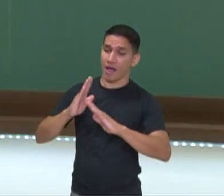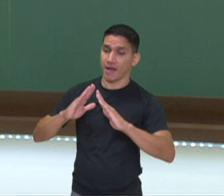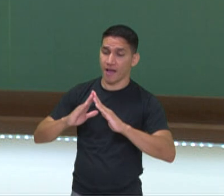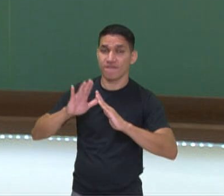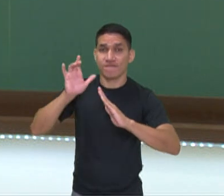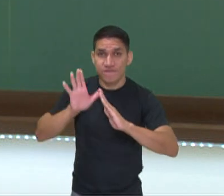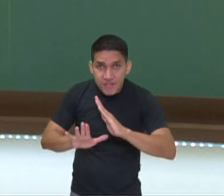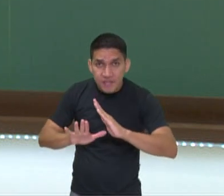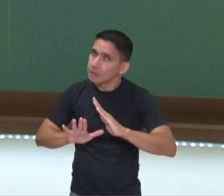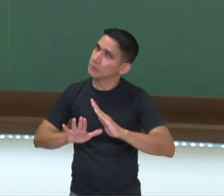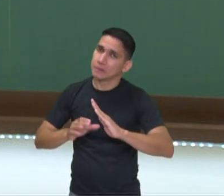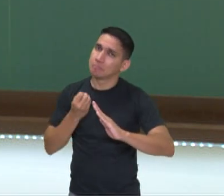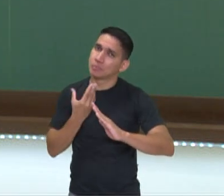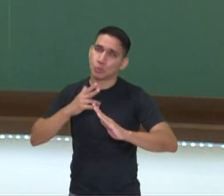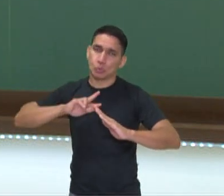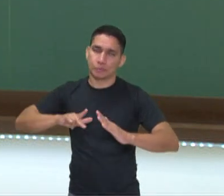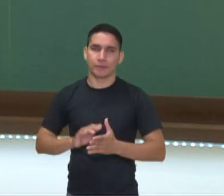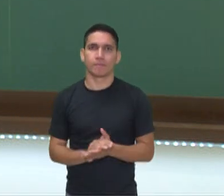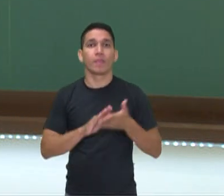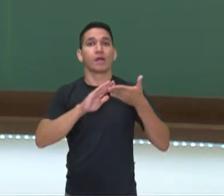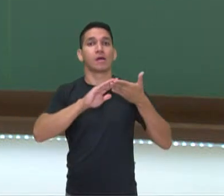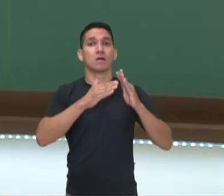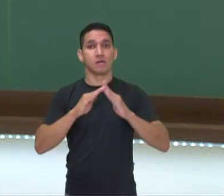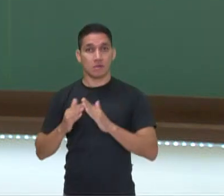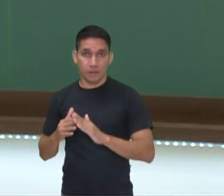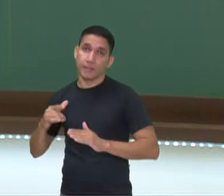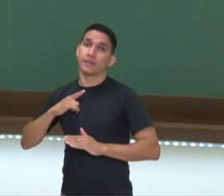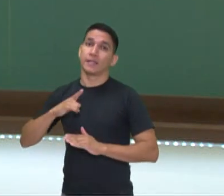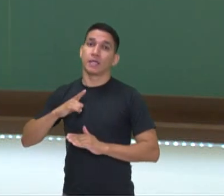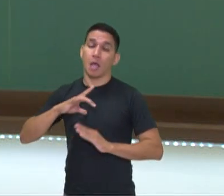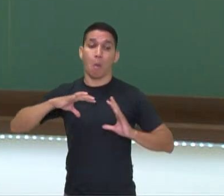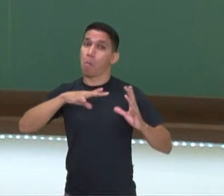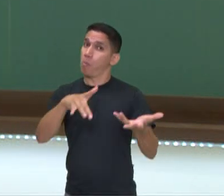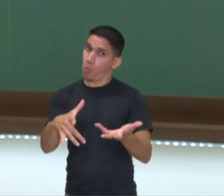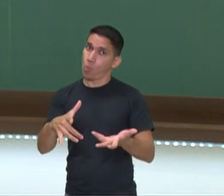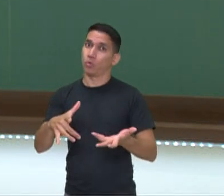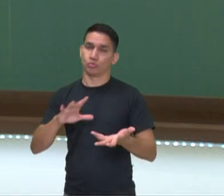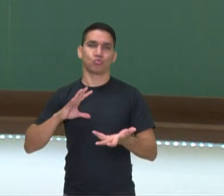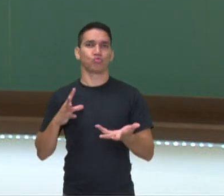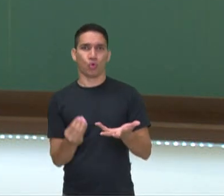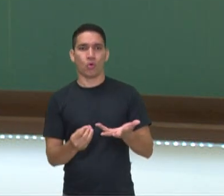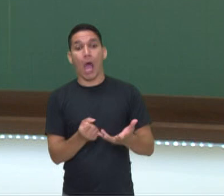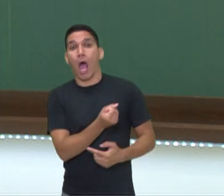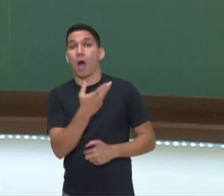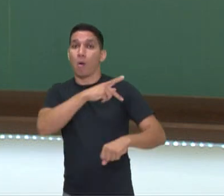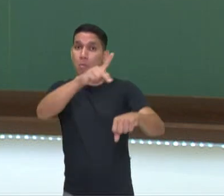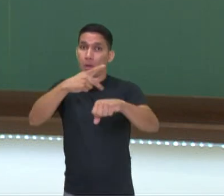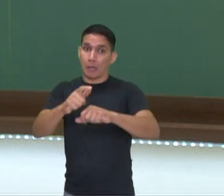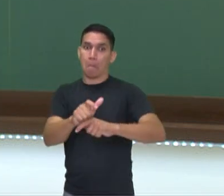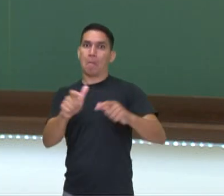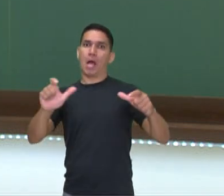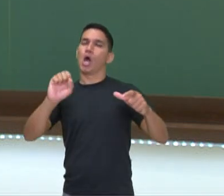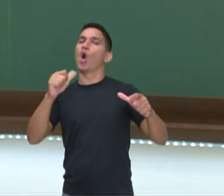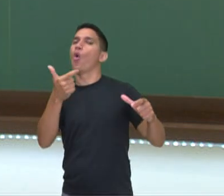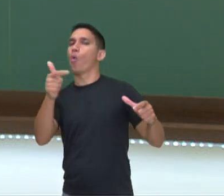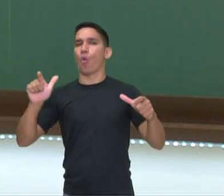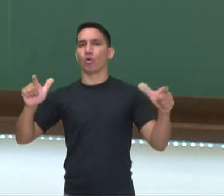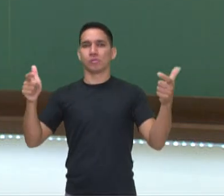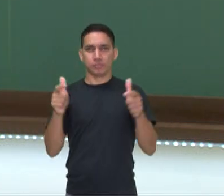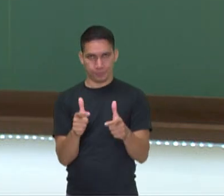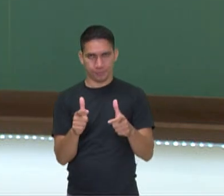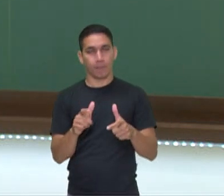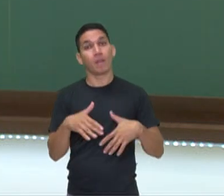favelas, elas estão presentes no mundo inteiro, em alguns países mais e em outros em proporção muito menores, porém, elas vão